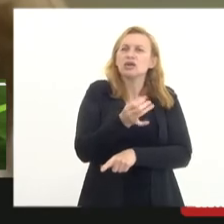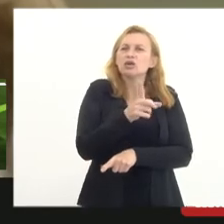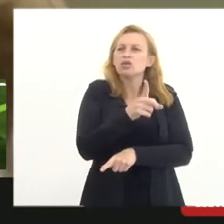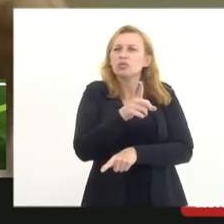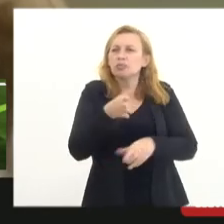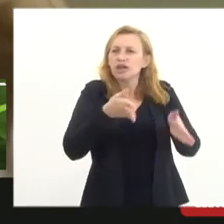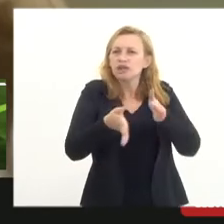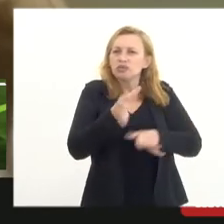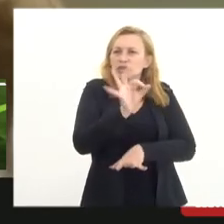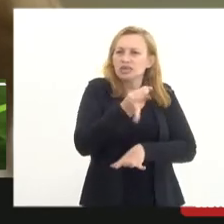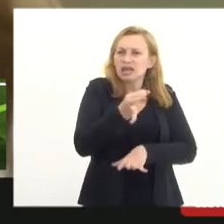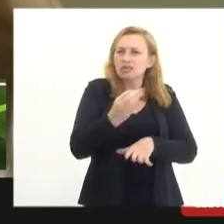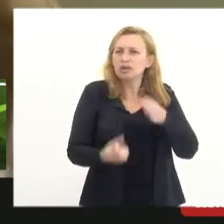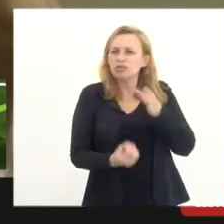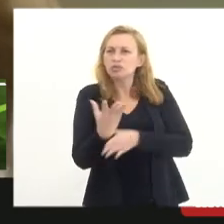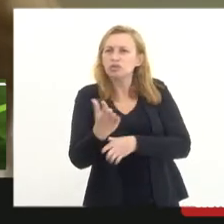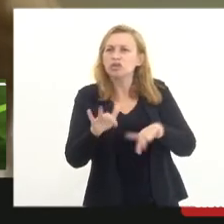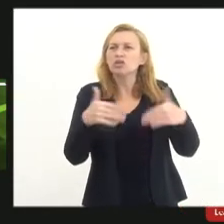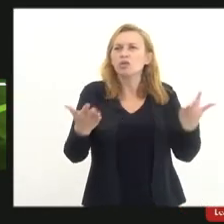você...